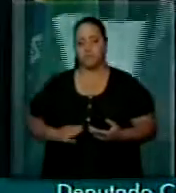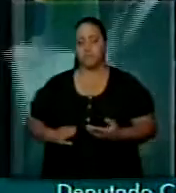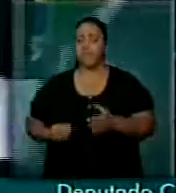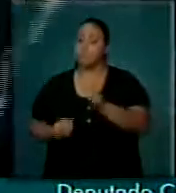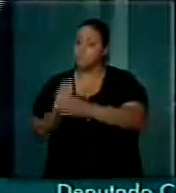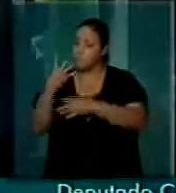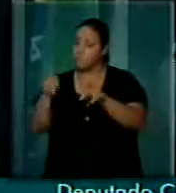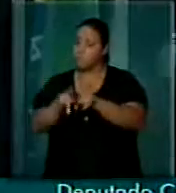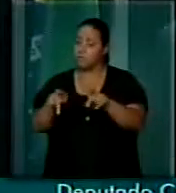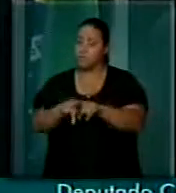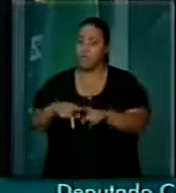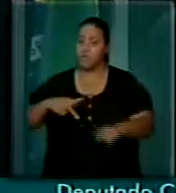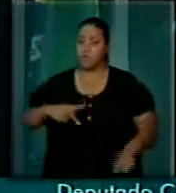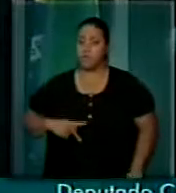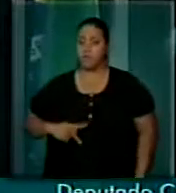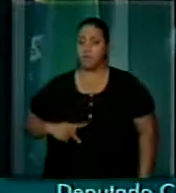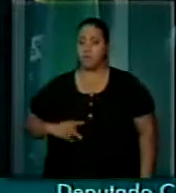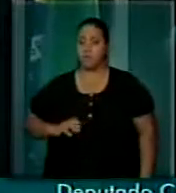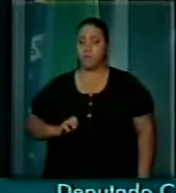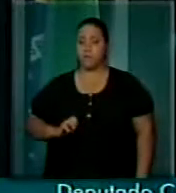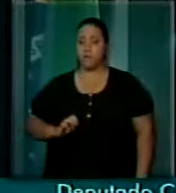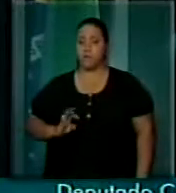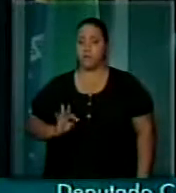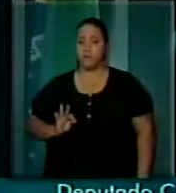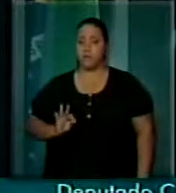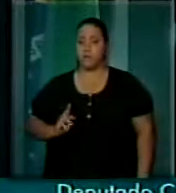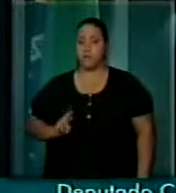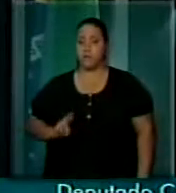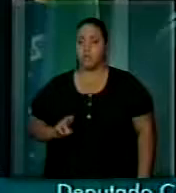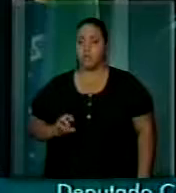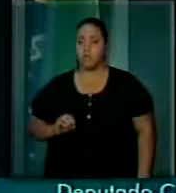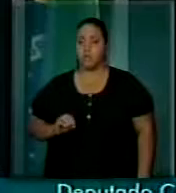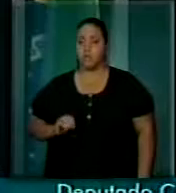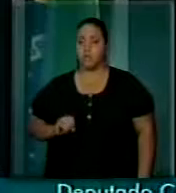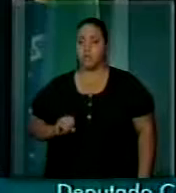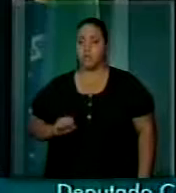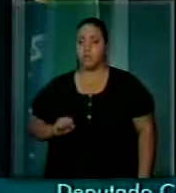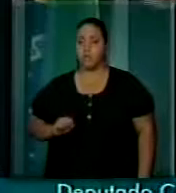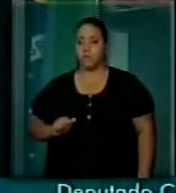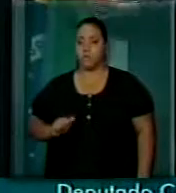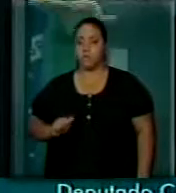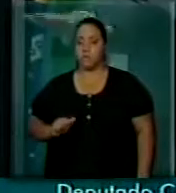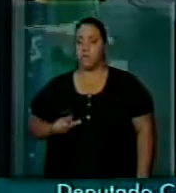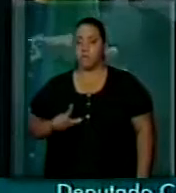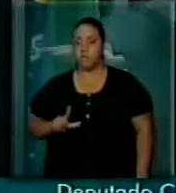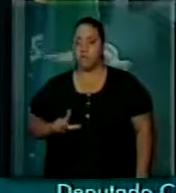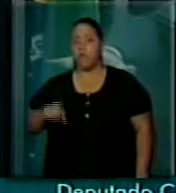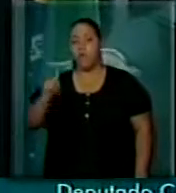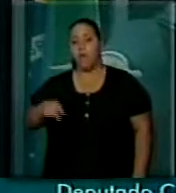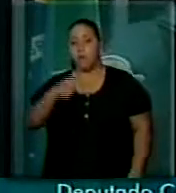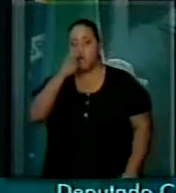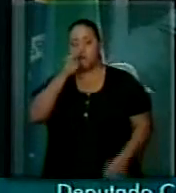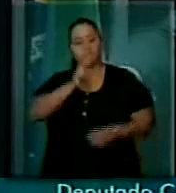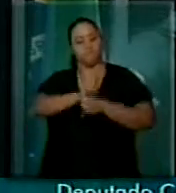PetroSal, que será o olho do povo brasileiro nessa imensa riqueza.